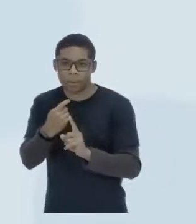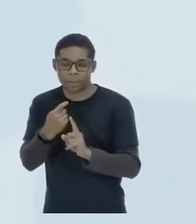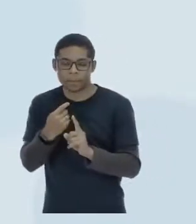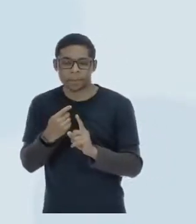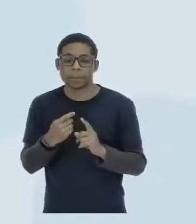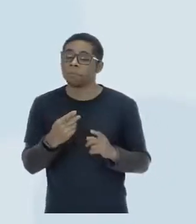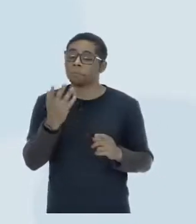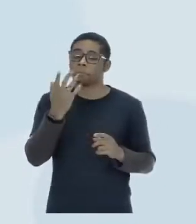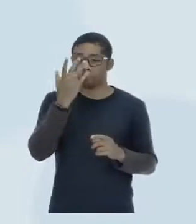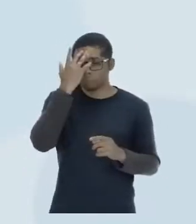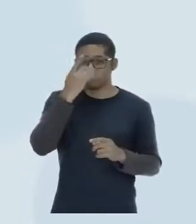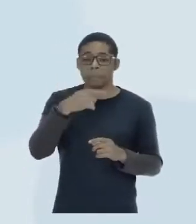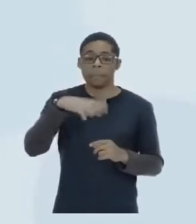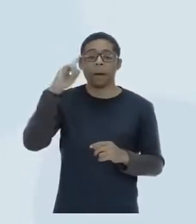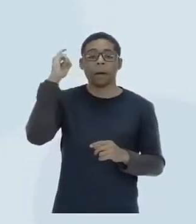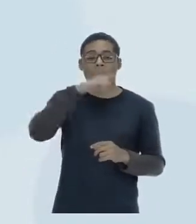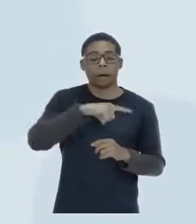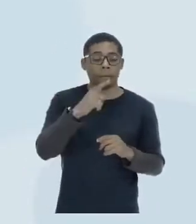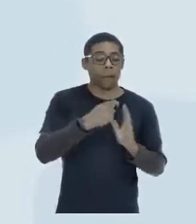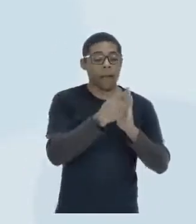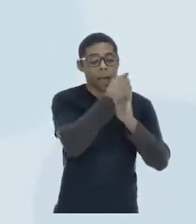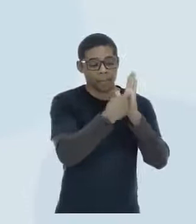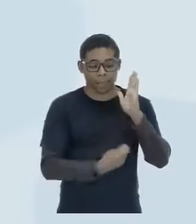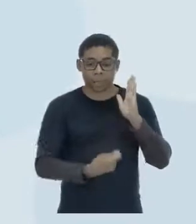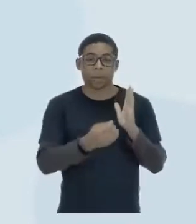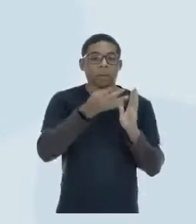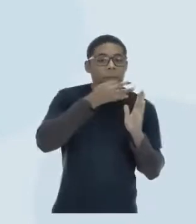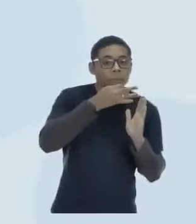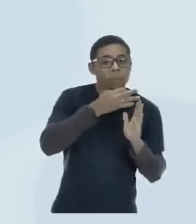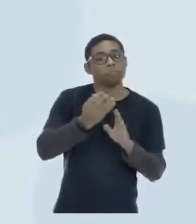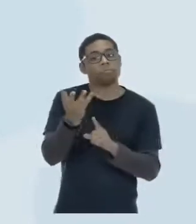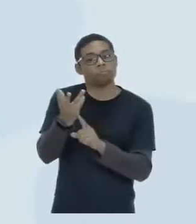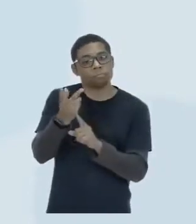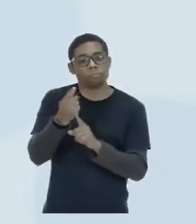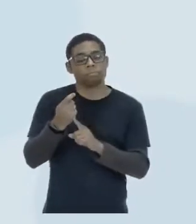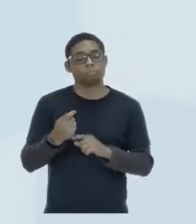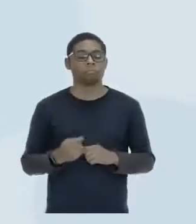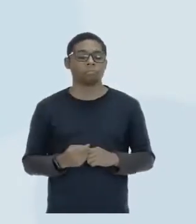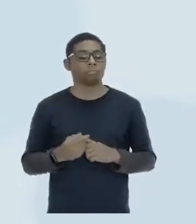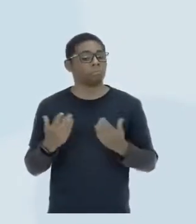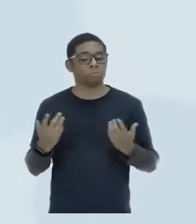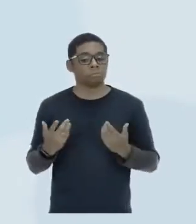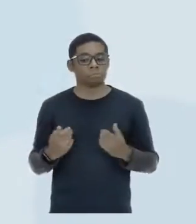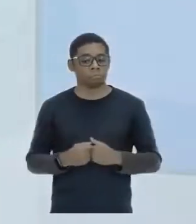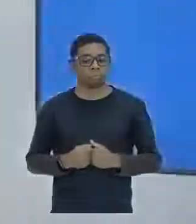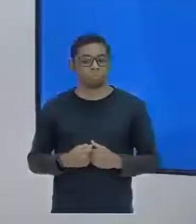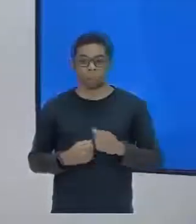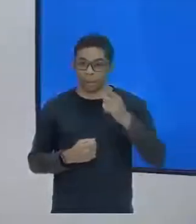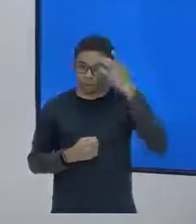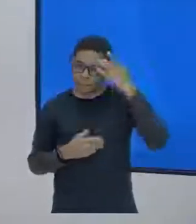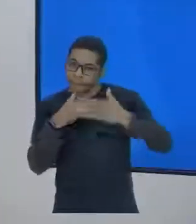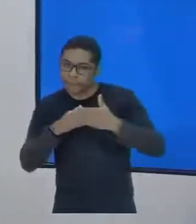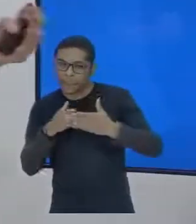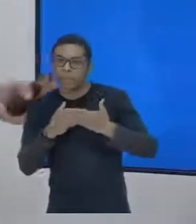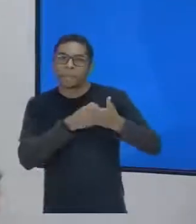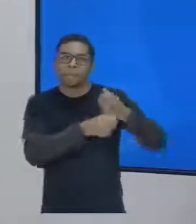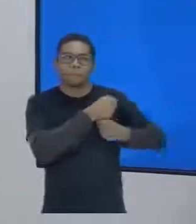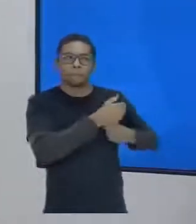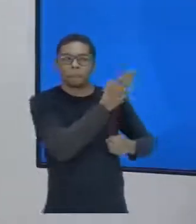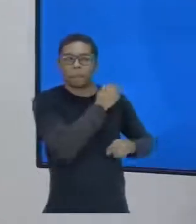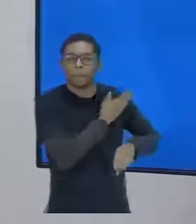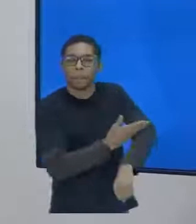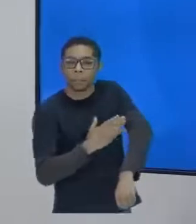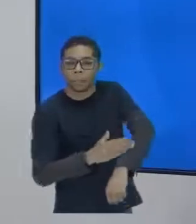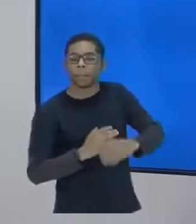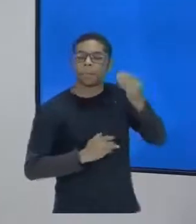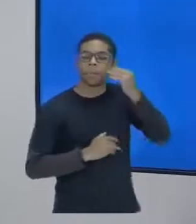ou as maiores dificuldades quando você vai fazer aquela redação que vale para o Enem, que o professor passa para você, ou que você já fez no ano passado treinando,